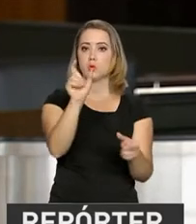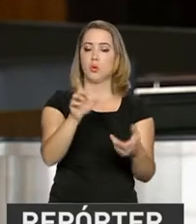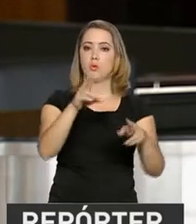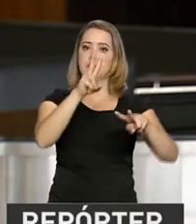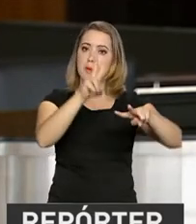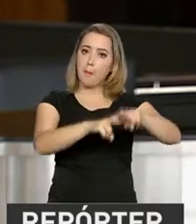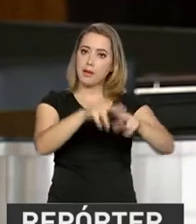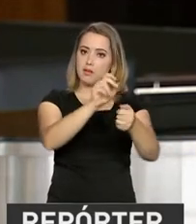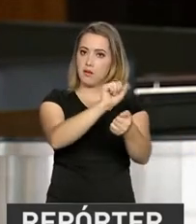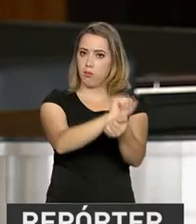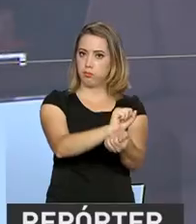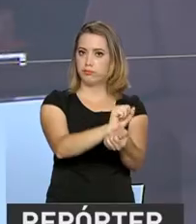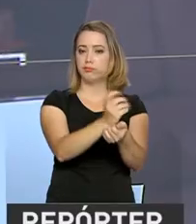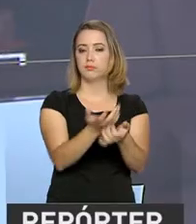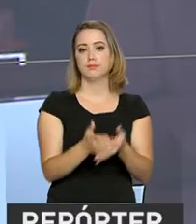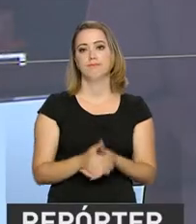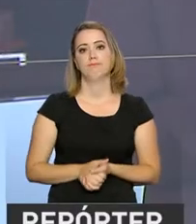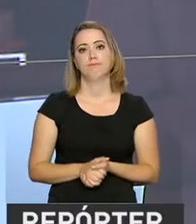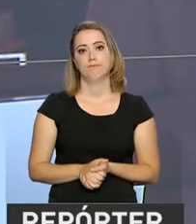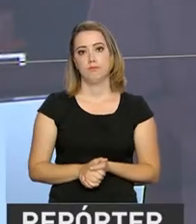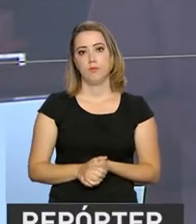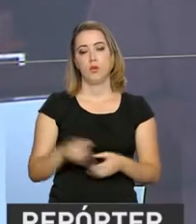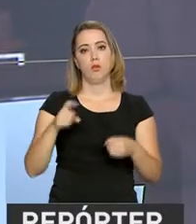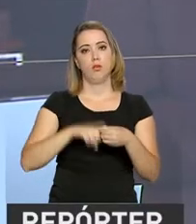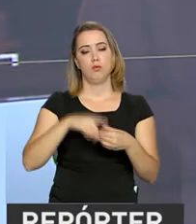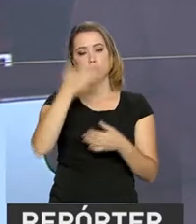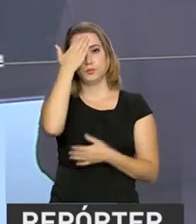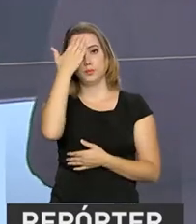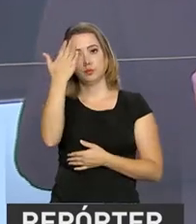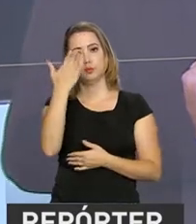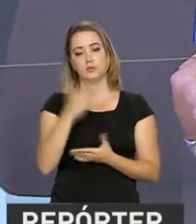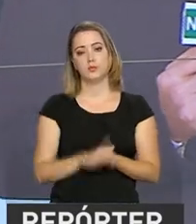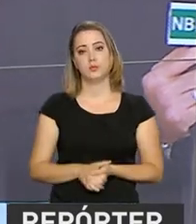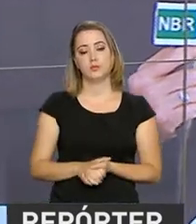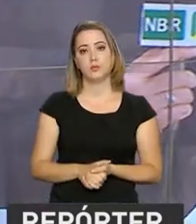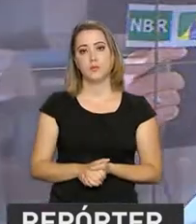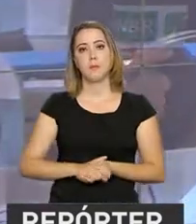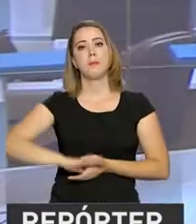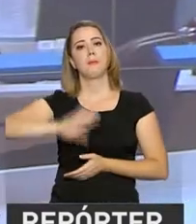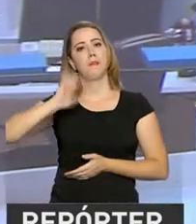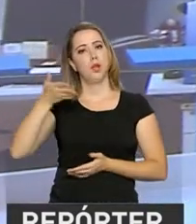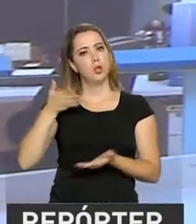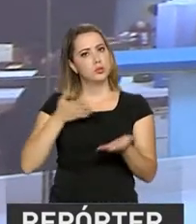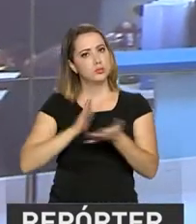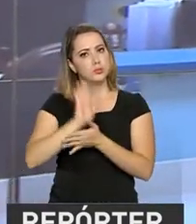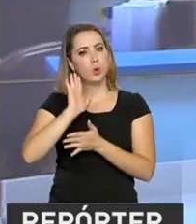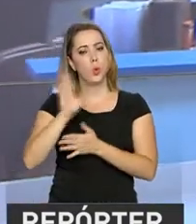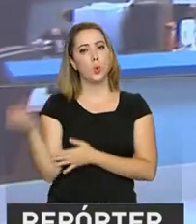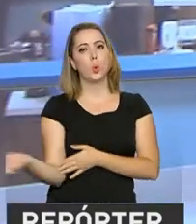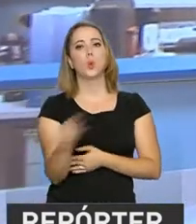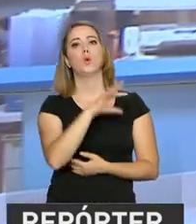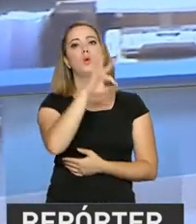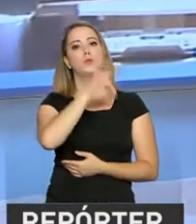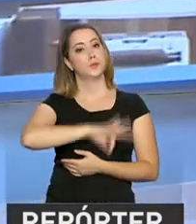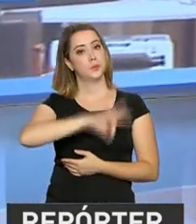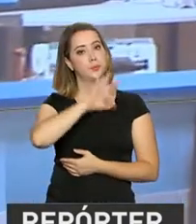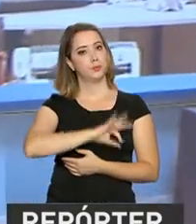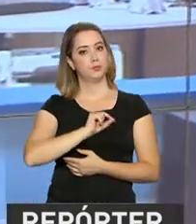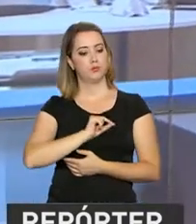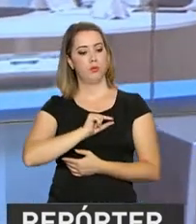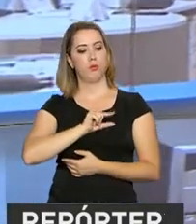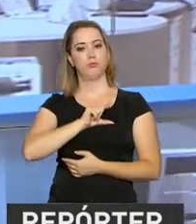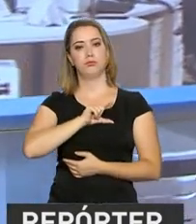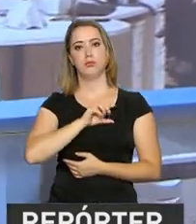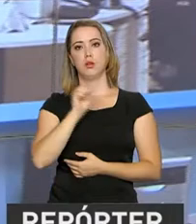volto com você no estúdio leandro tá bom paulo obrigado pelas suas informações e já está em vigor o novo salário mínimo ele passou de